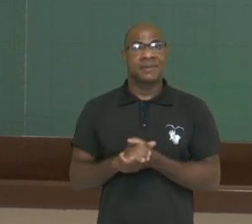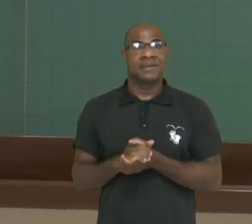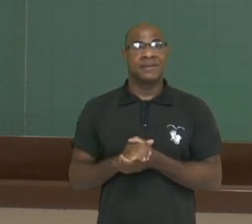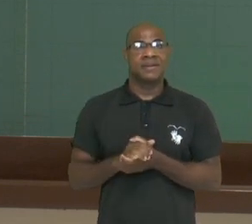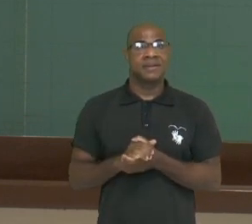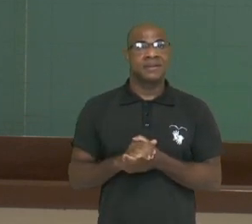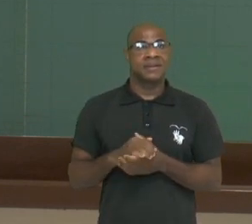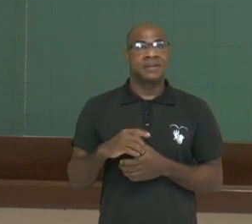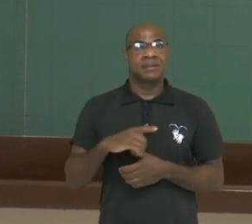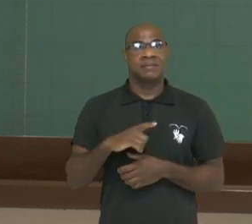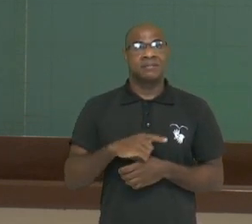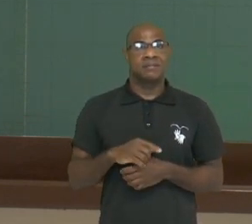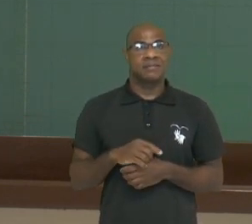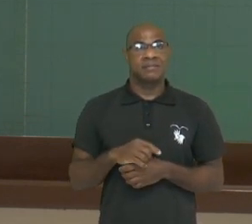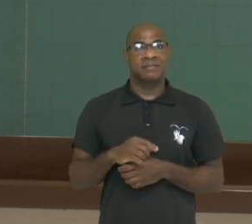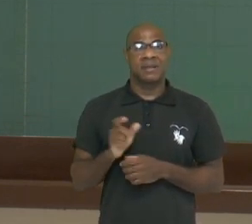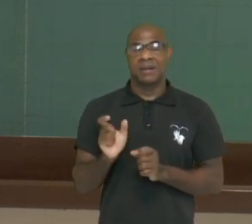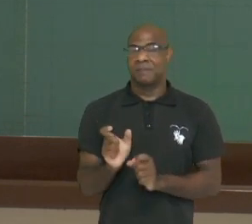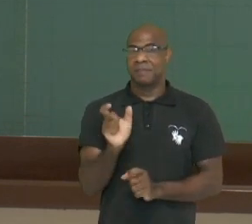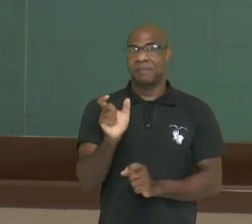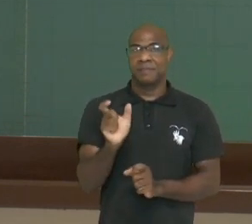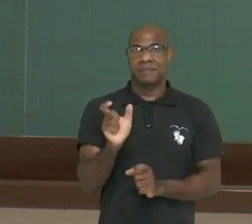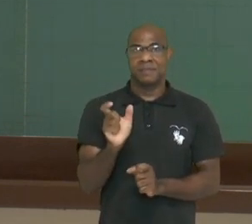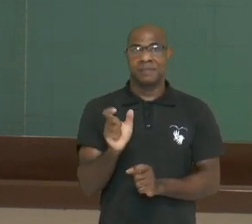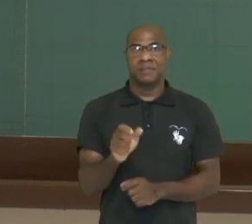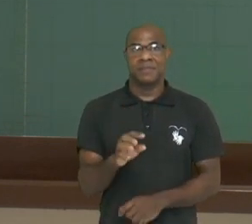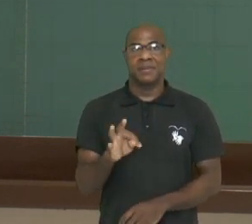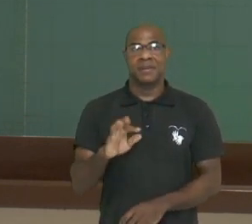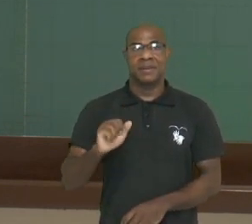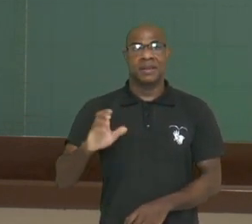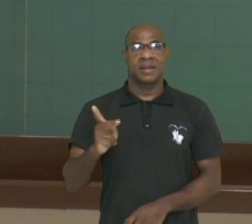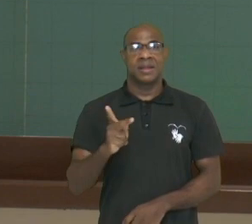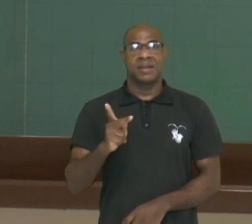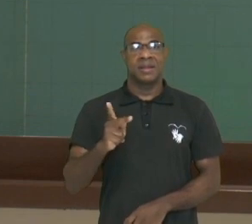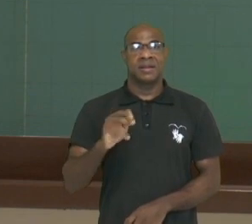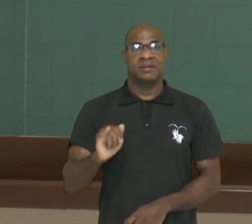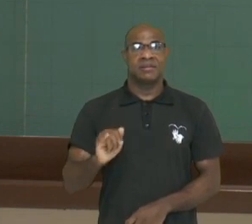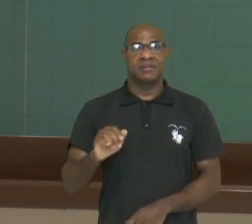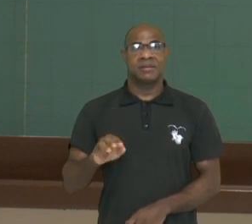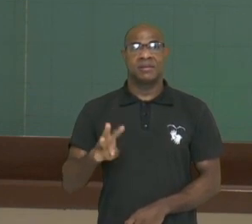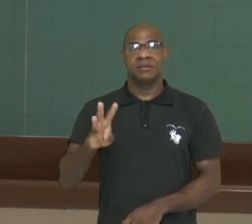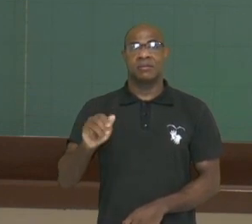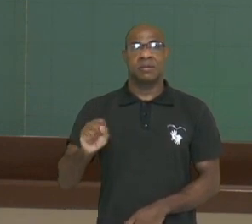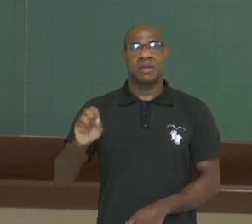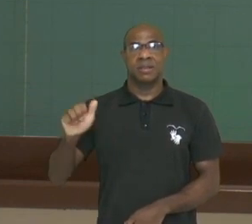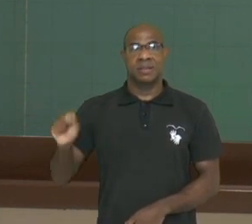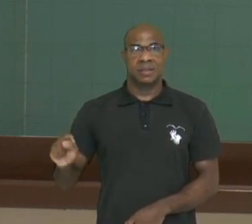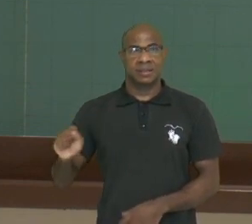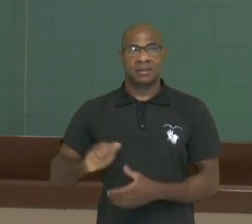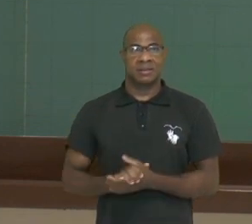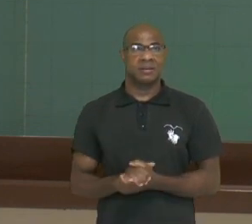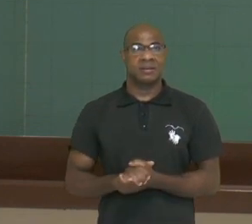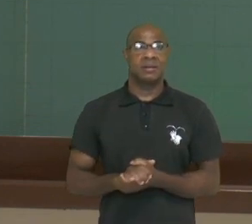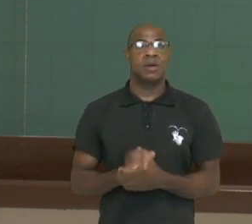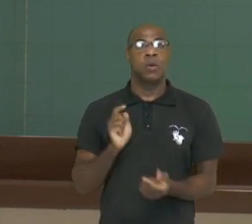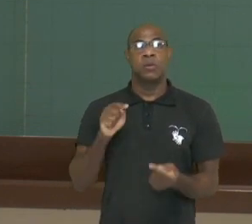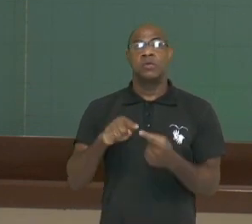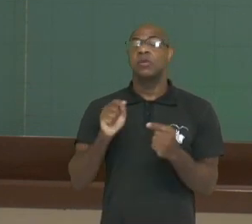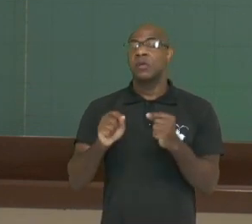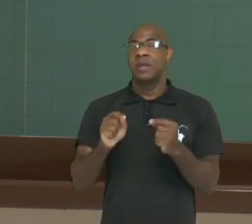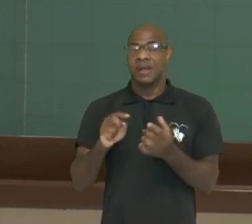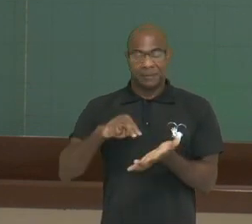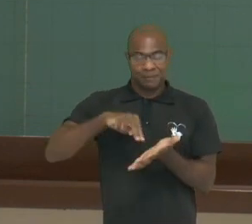vai para o Waza. Então, Tashi Waza, Tashi Waza. O objetivo é